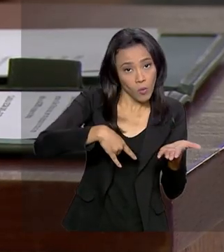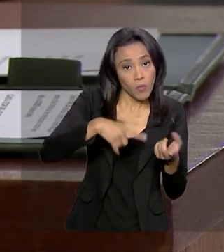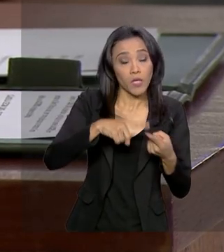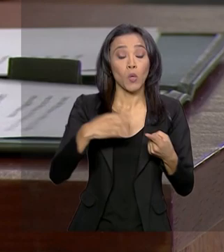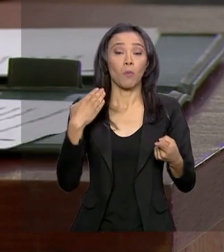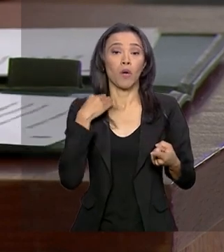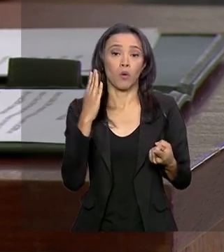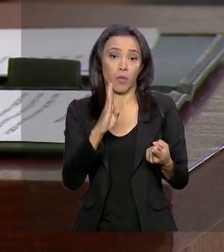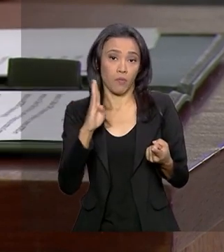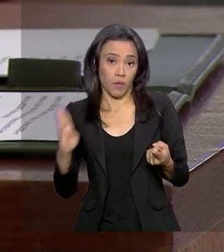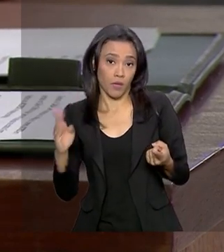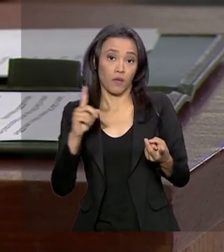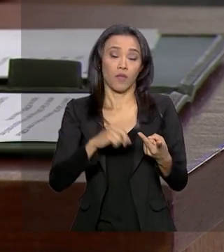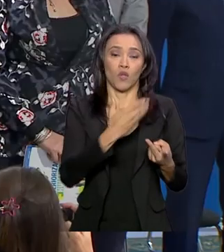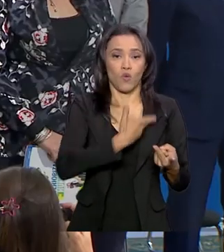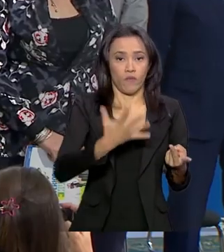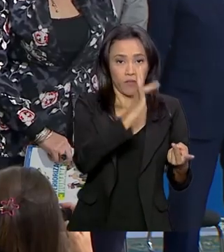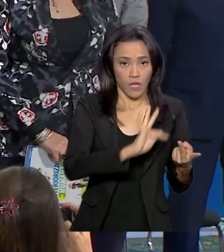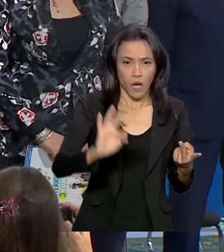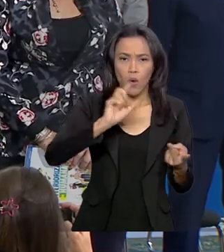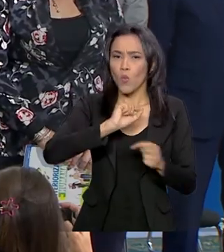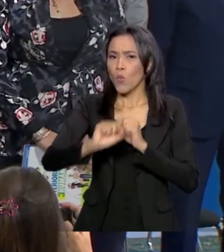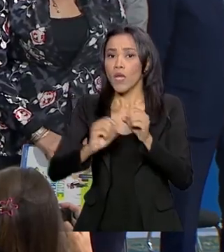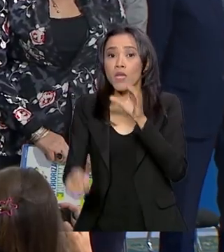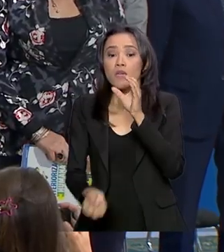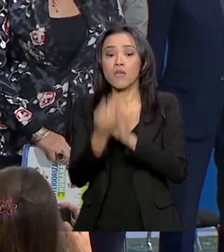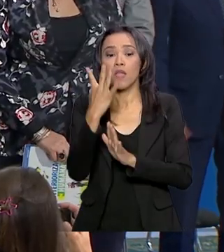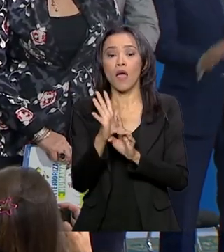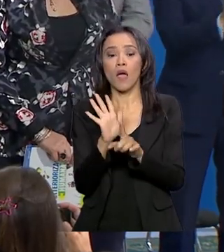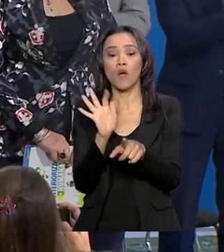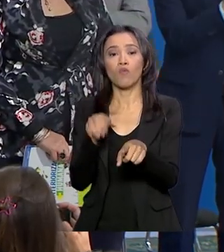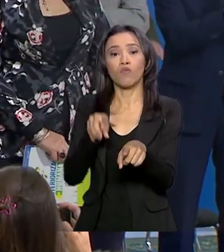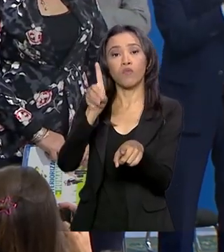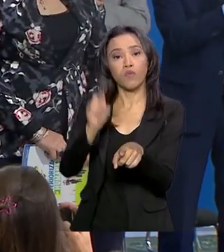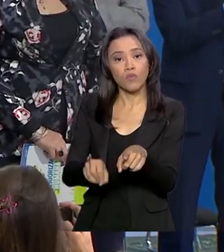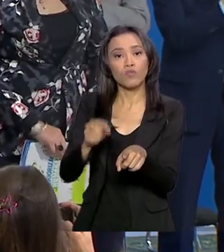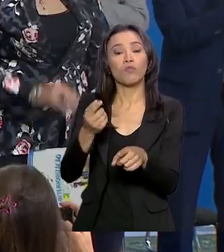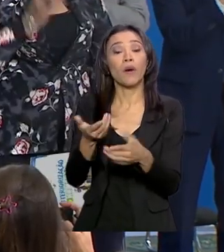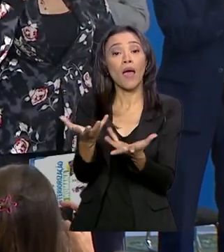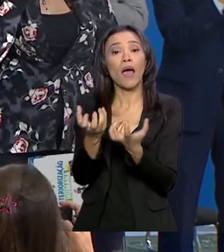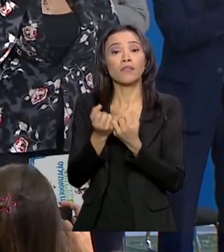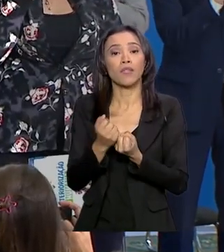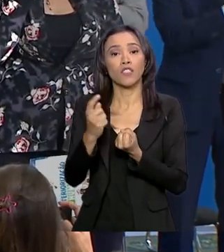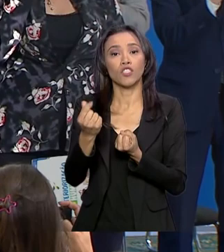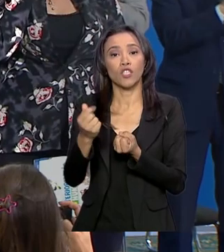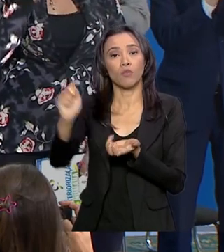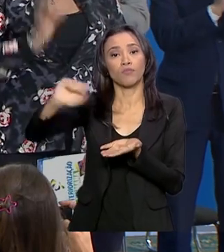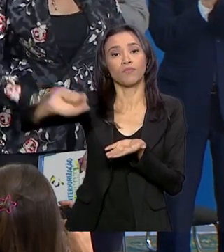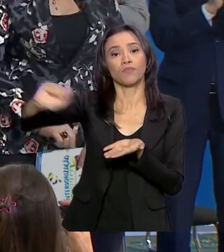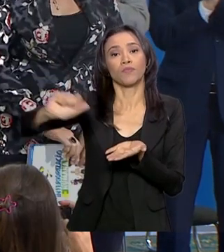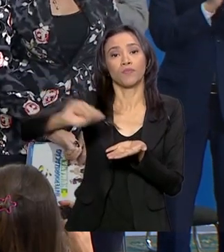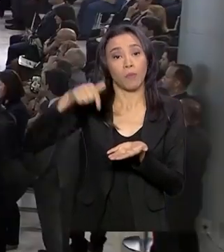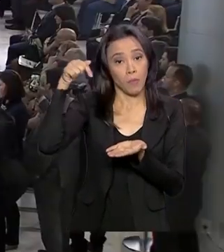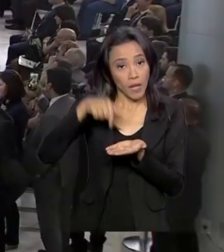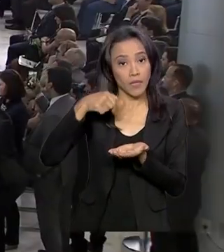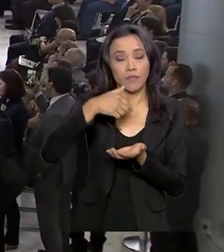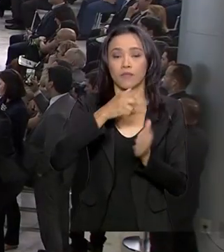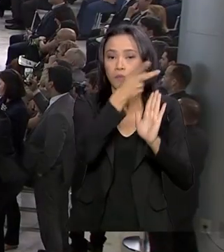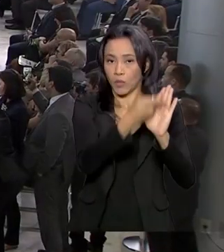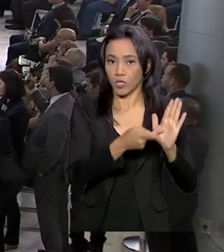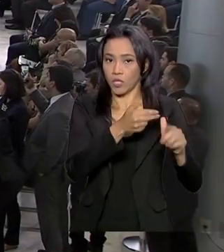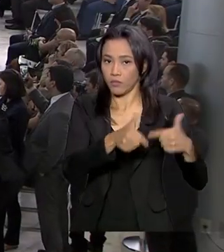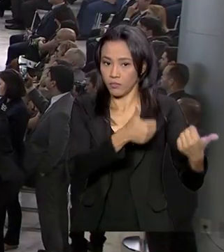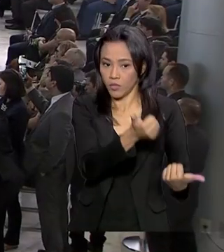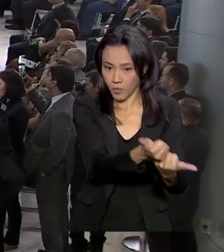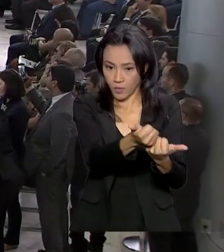Banco do Brasil e prevê a criação de um fundo privado para o recebimento de doações para a Operação Acolhida. Cabe a